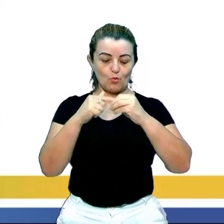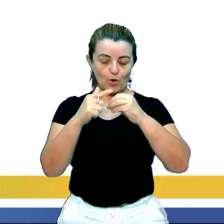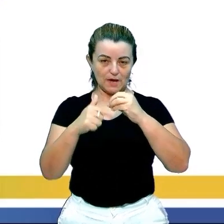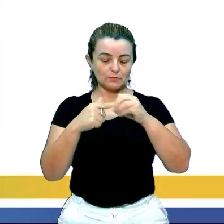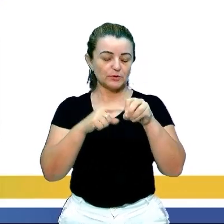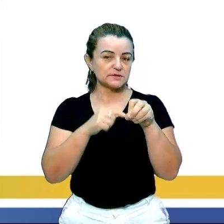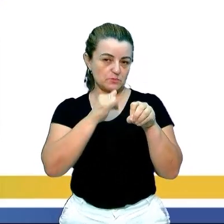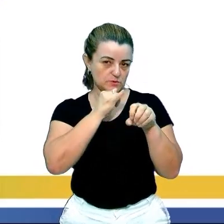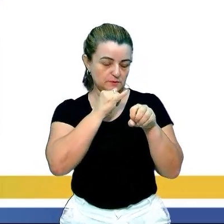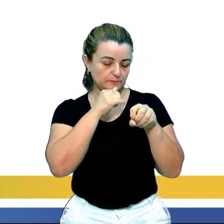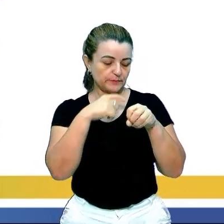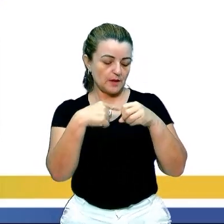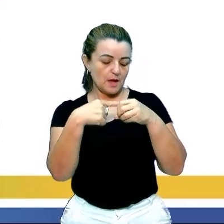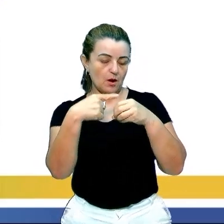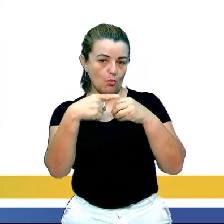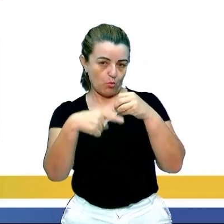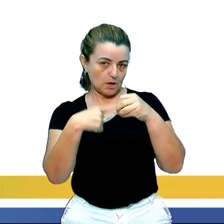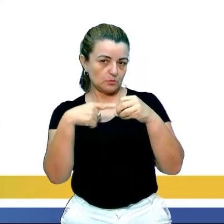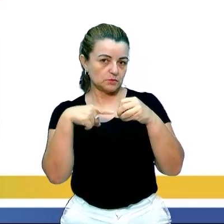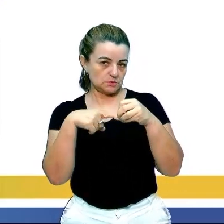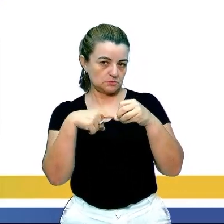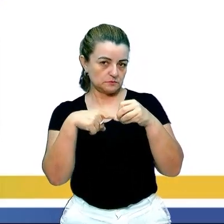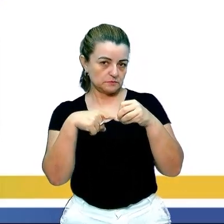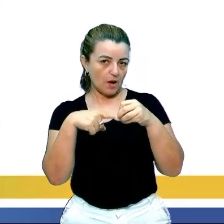origem, ok?